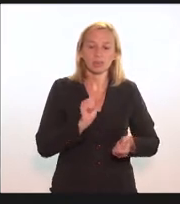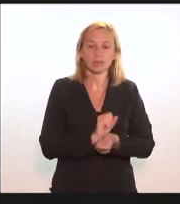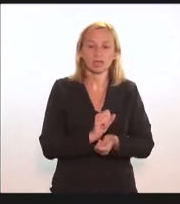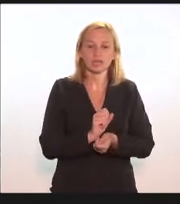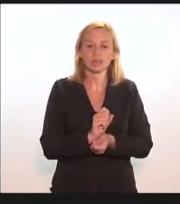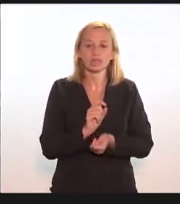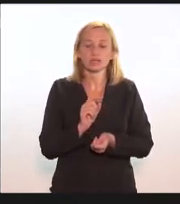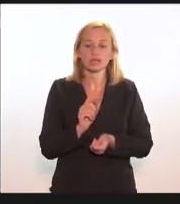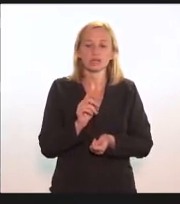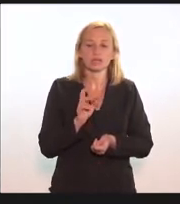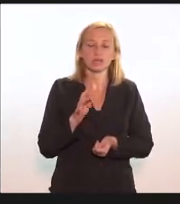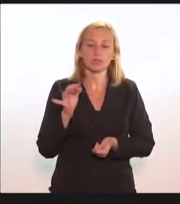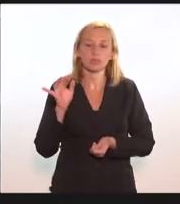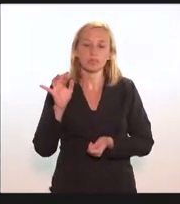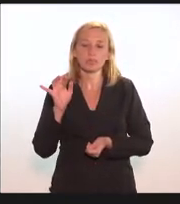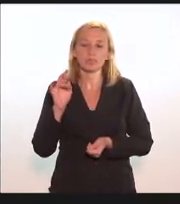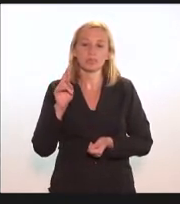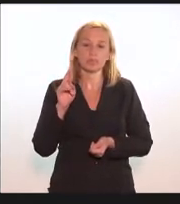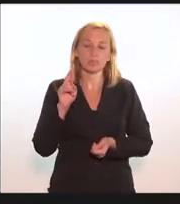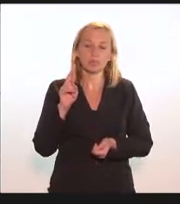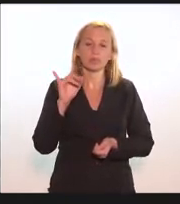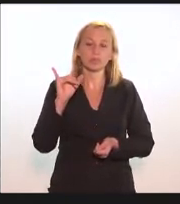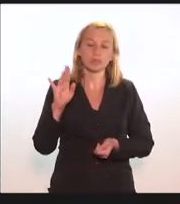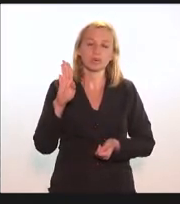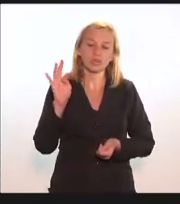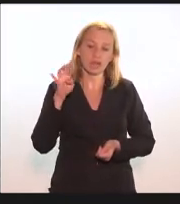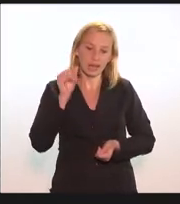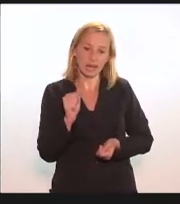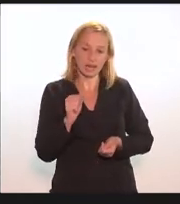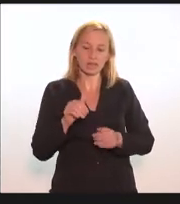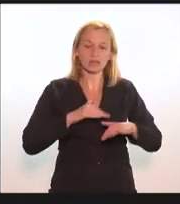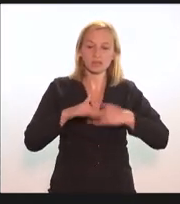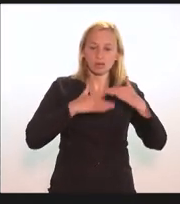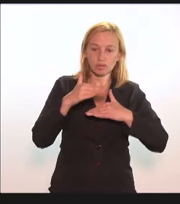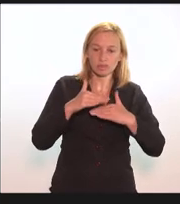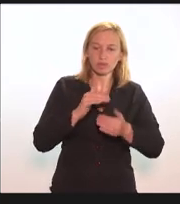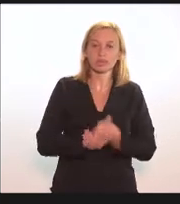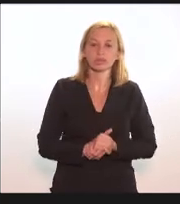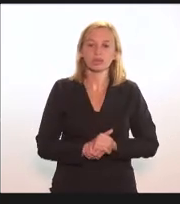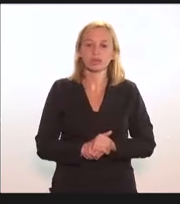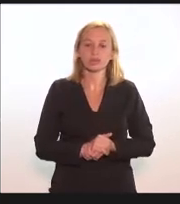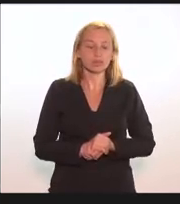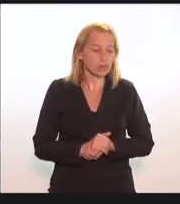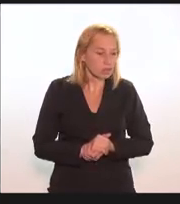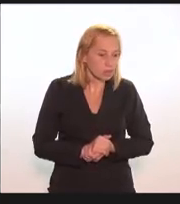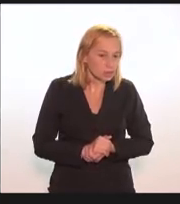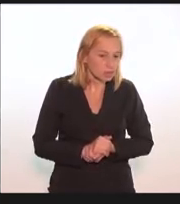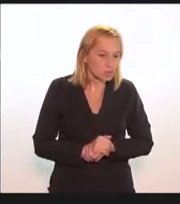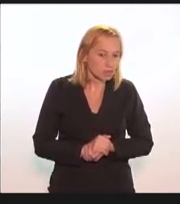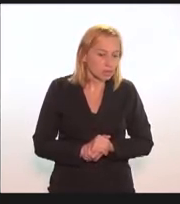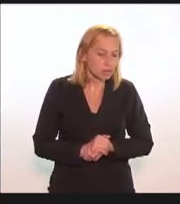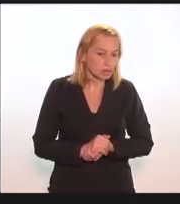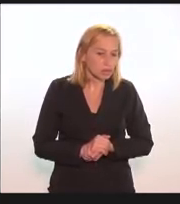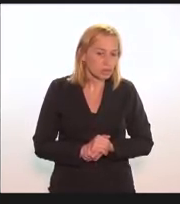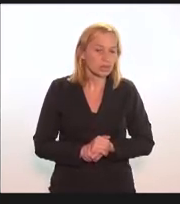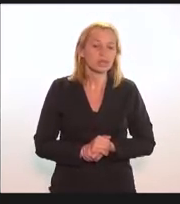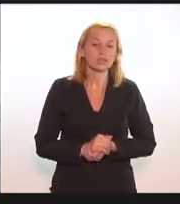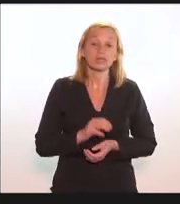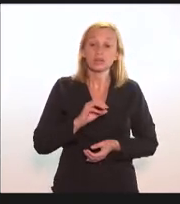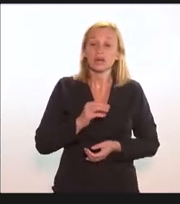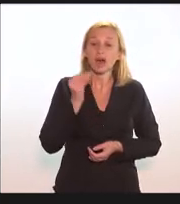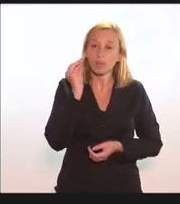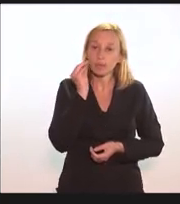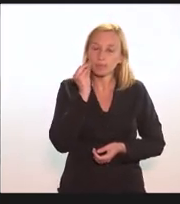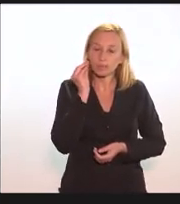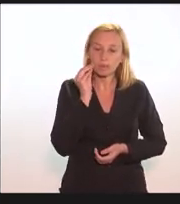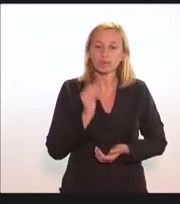que ela pode ser, que é indutora de desenvolvimento, sem compadrio, sem que se transforme num favor fiscal, mas que seja aproveitada como